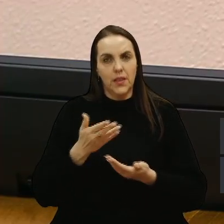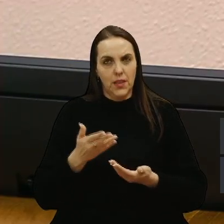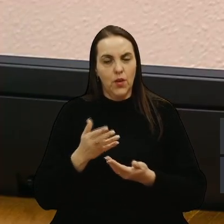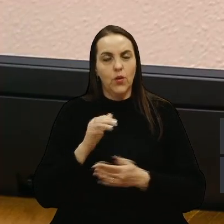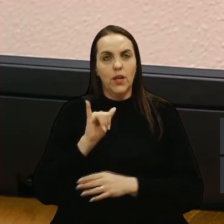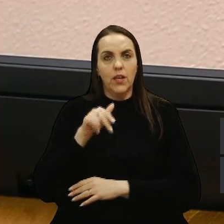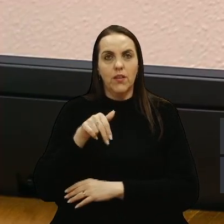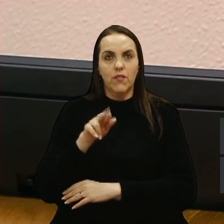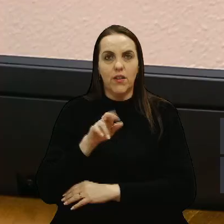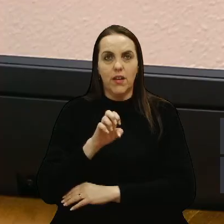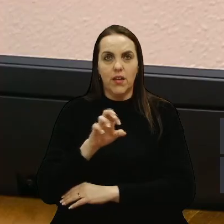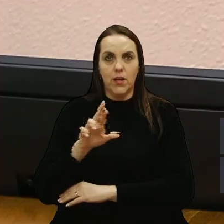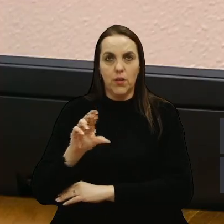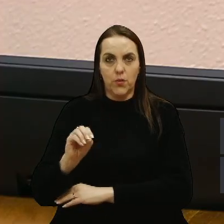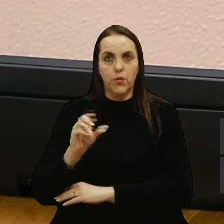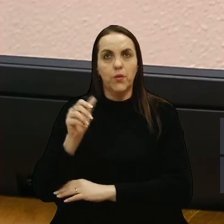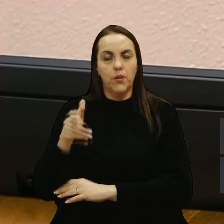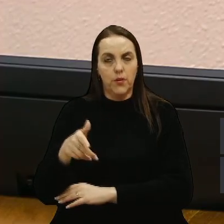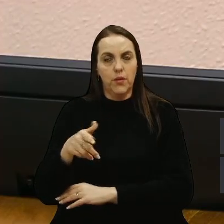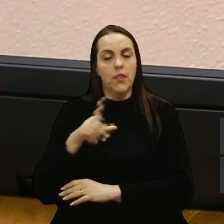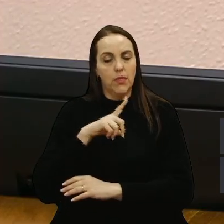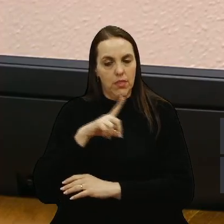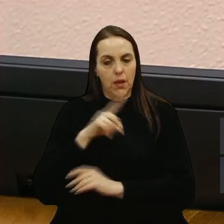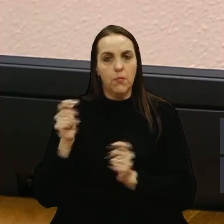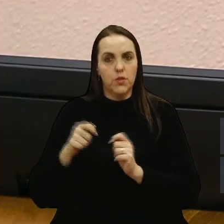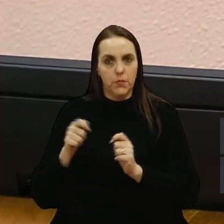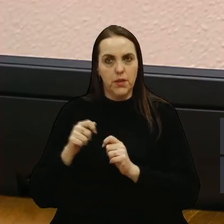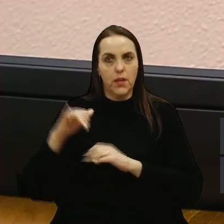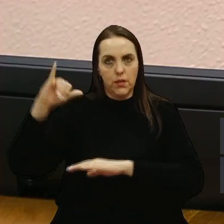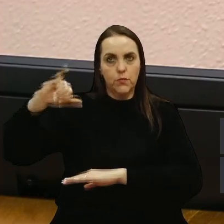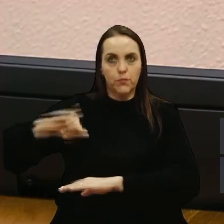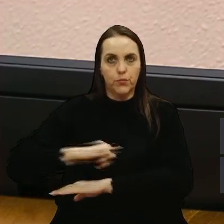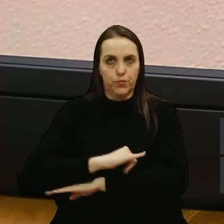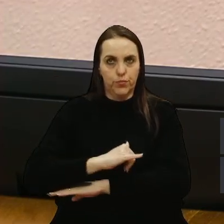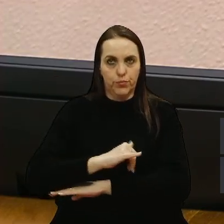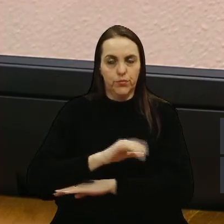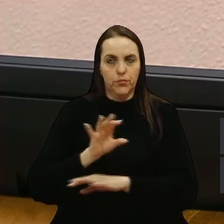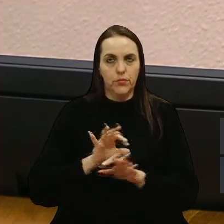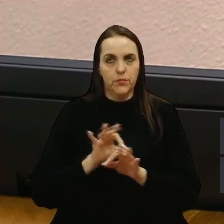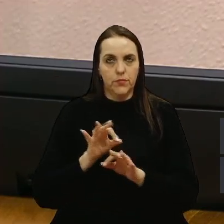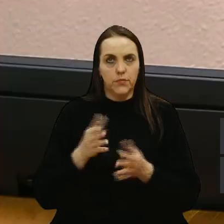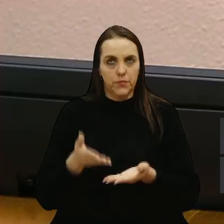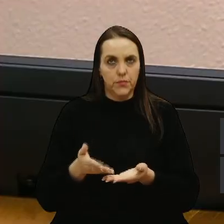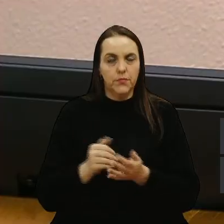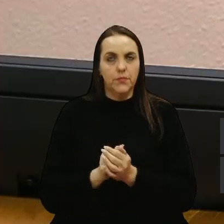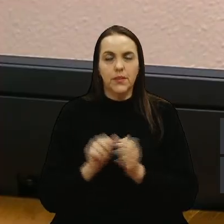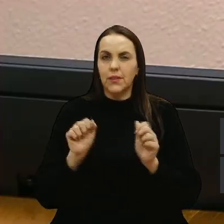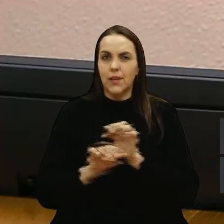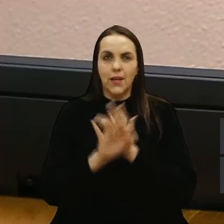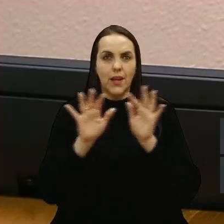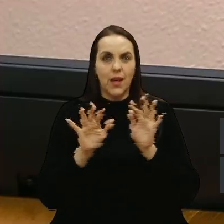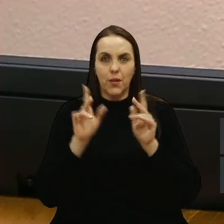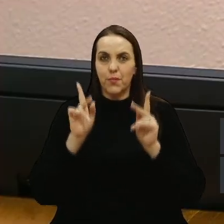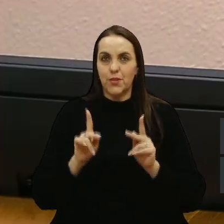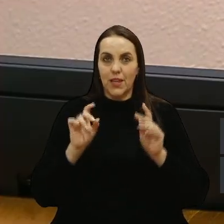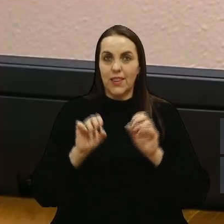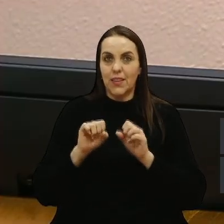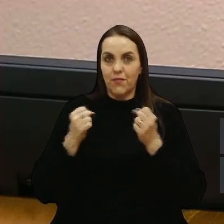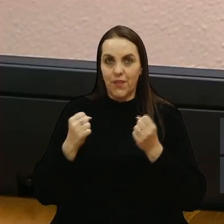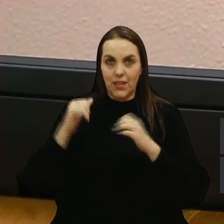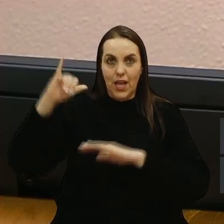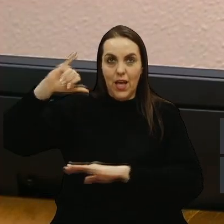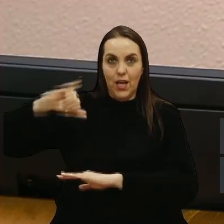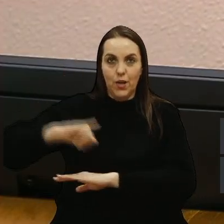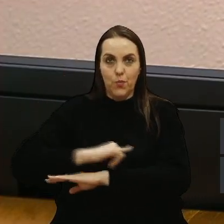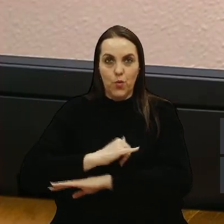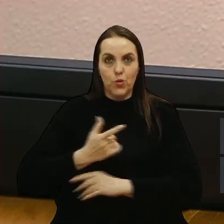disposição em promover a instalação do aeroporto, e aqui eu só queria tratar com clareza que tem gente por aí defendendo que esse aeroporto, esse